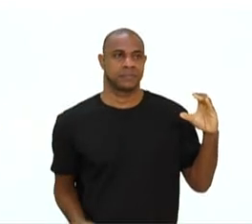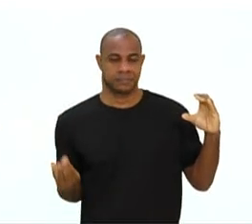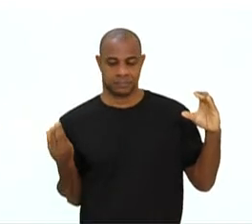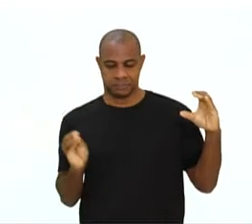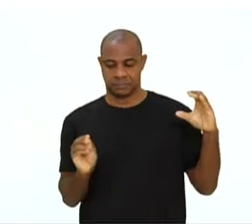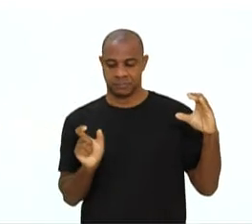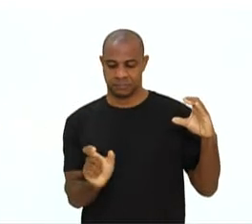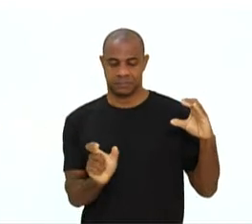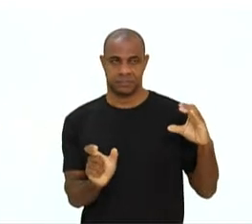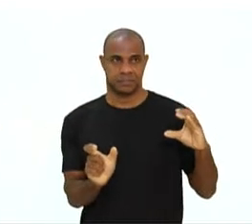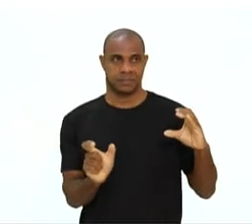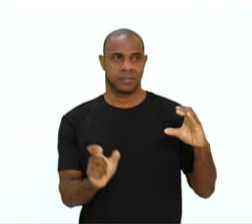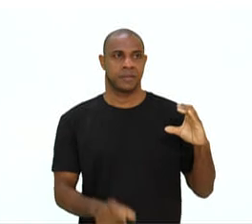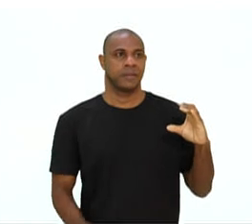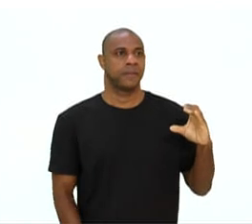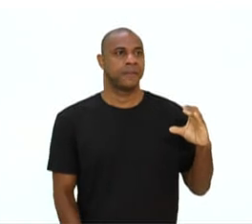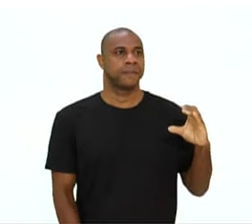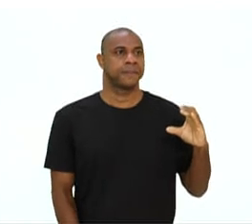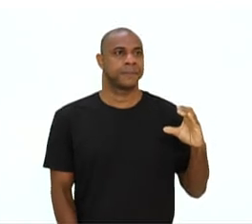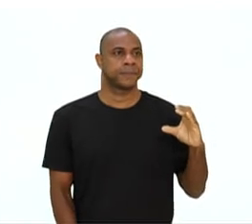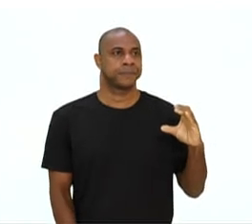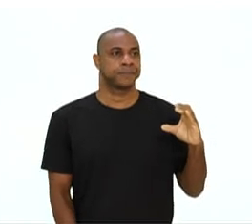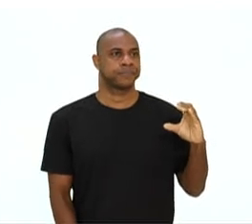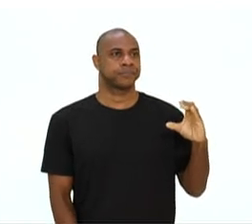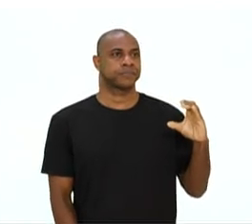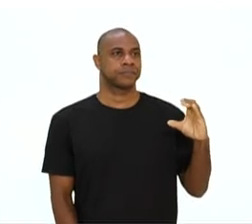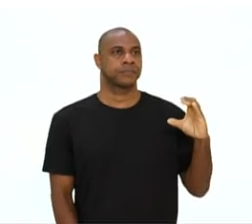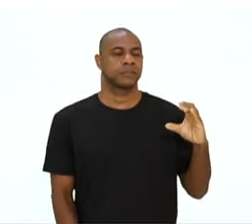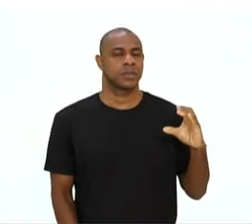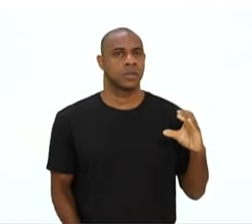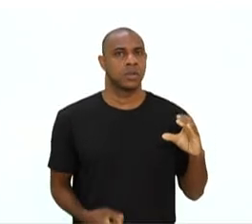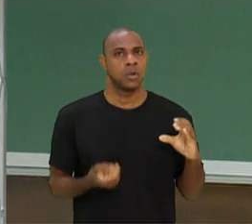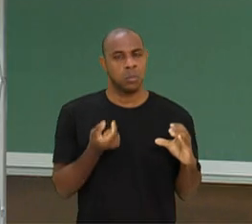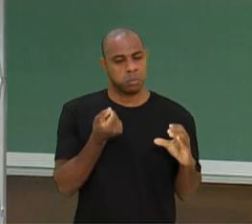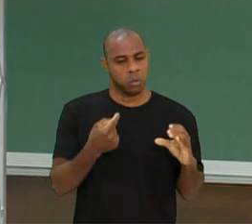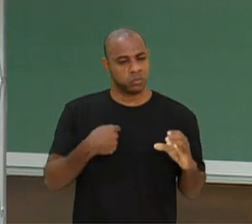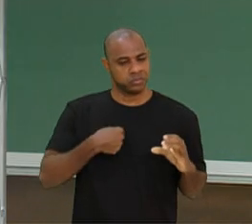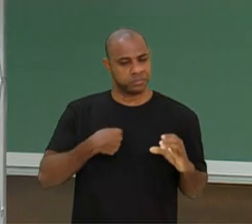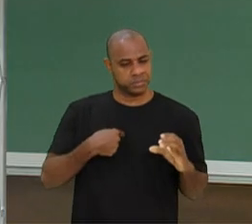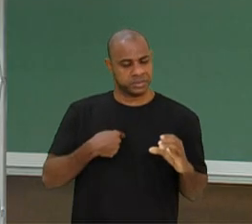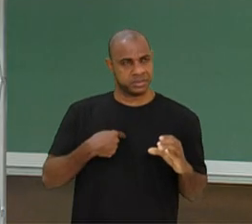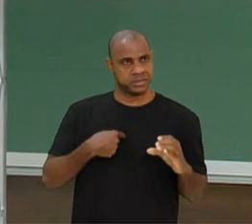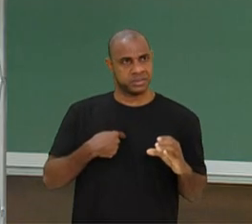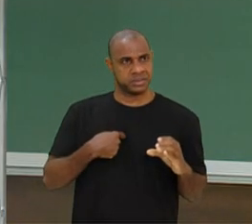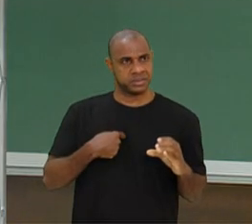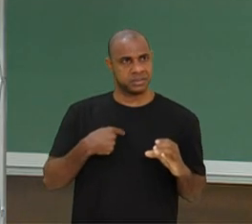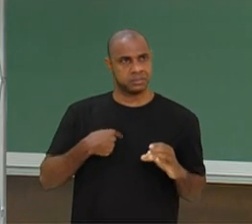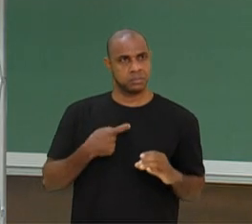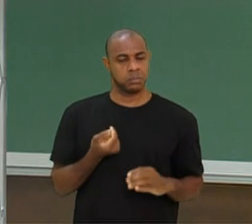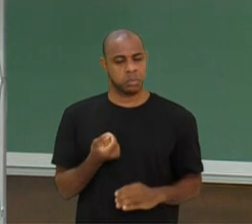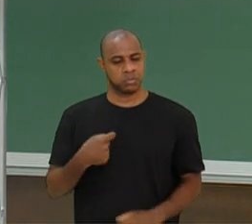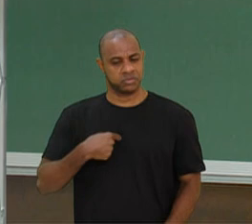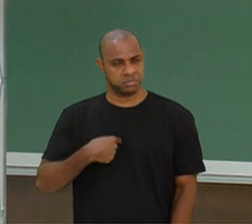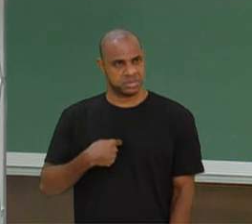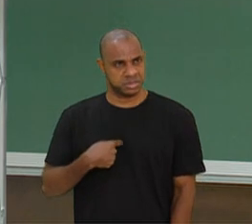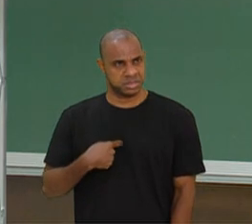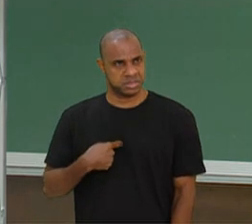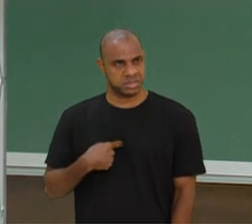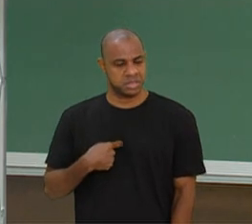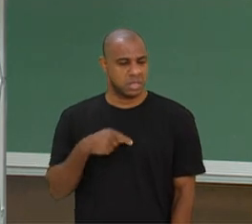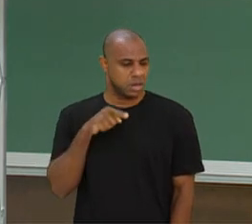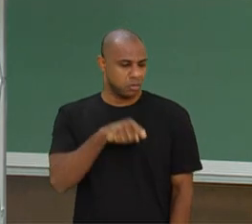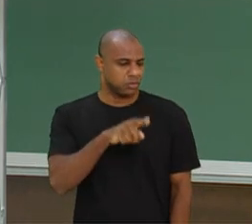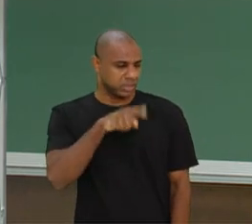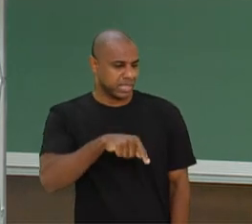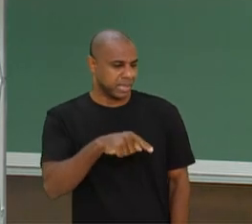am, a part of you. Uma parte de mim, instrutor. Quer dizer, uma parte de mim, instrutor. Você é